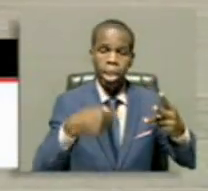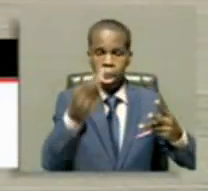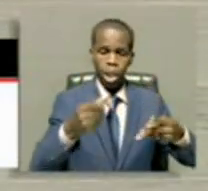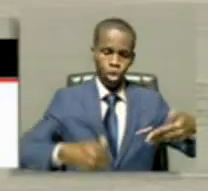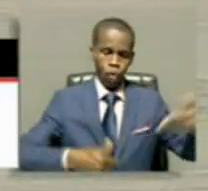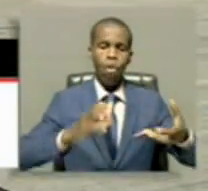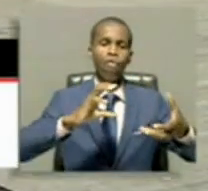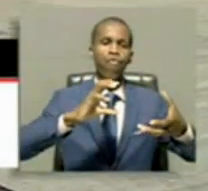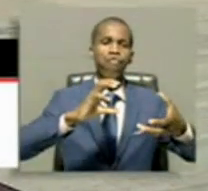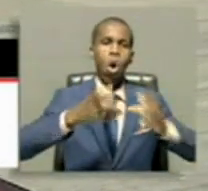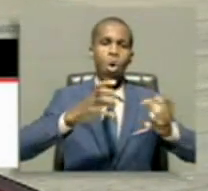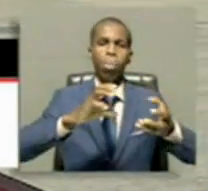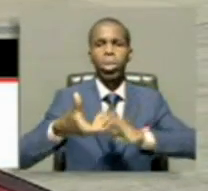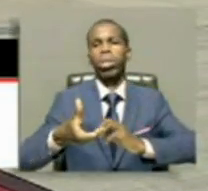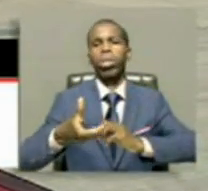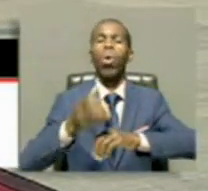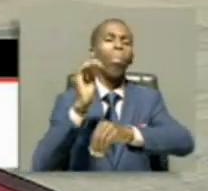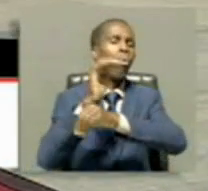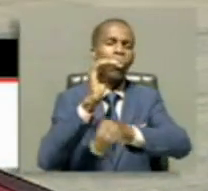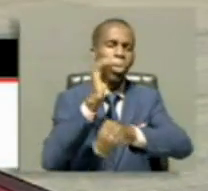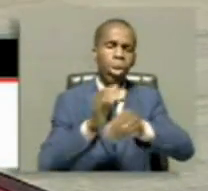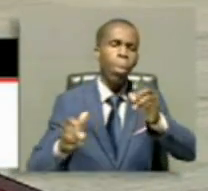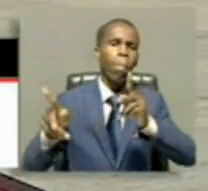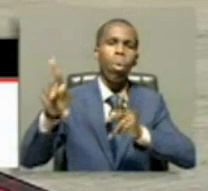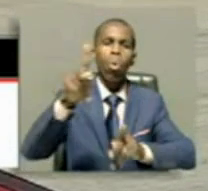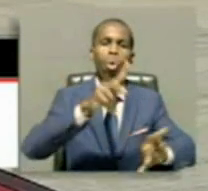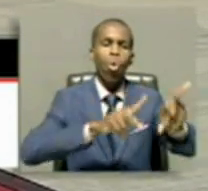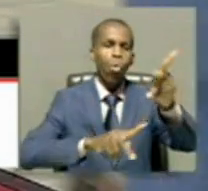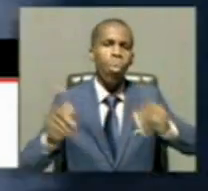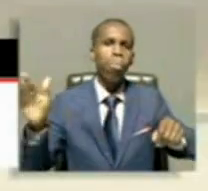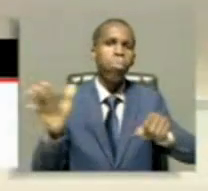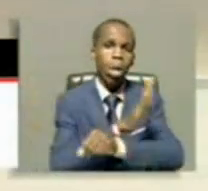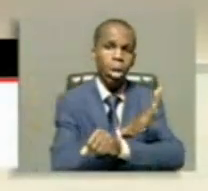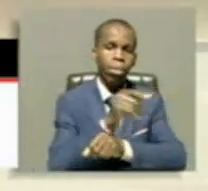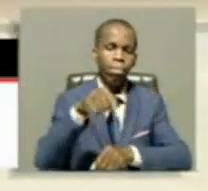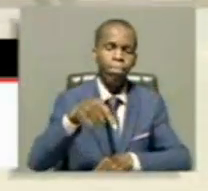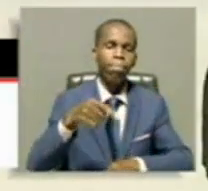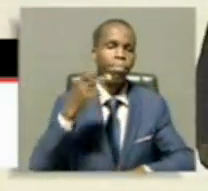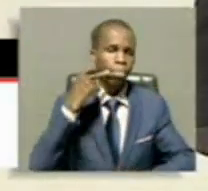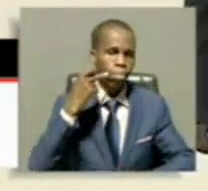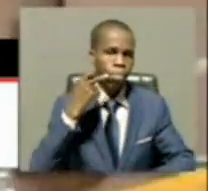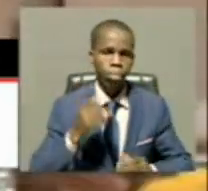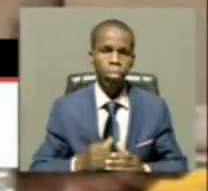profissional dos jovens de uma das províncias mais populosas do país.